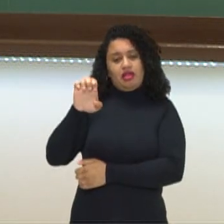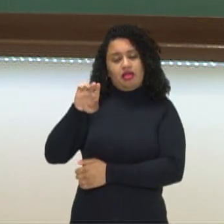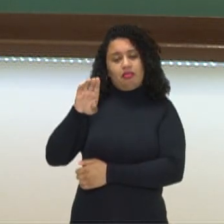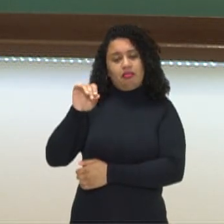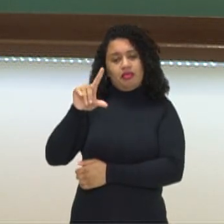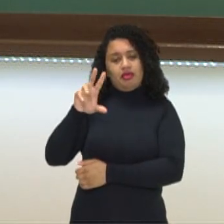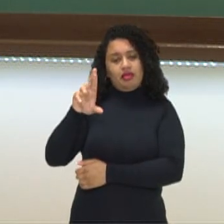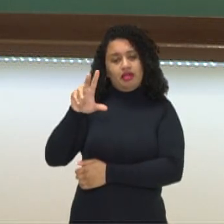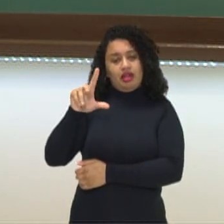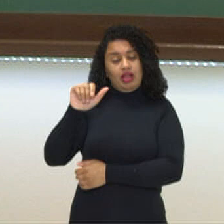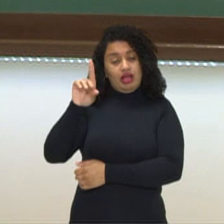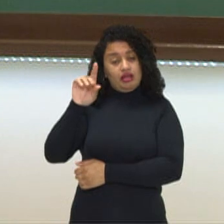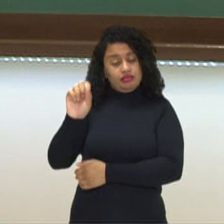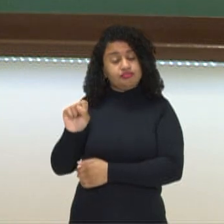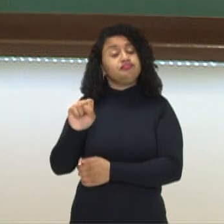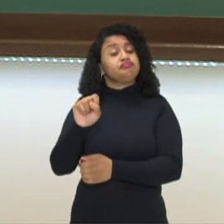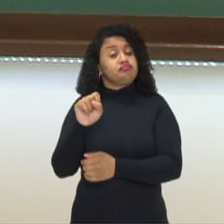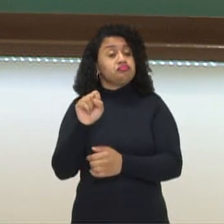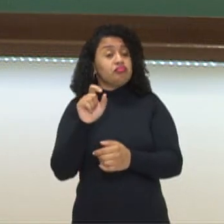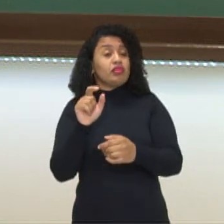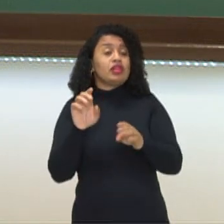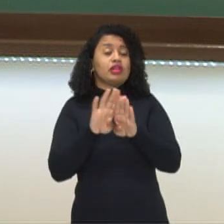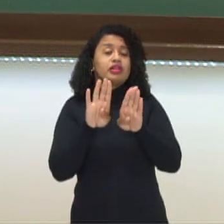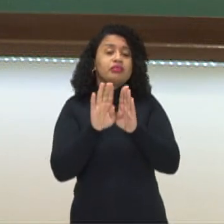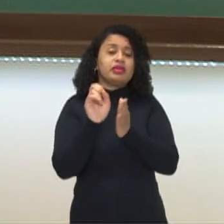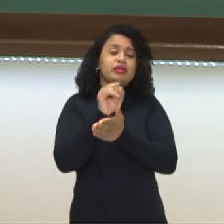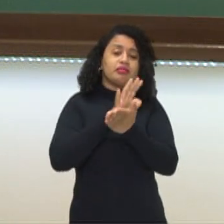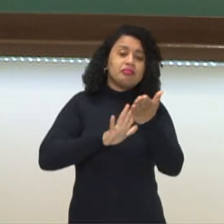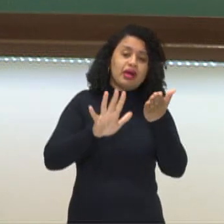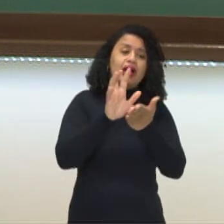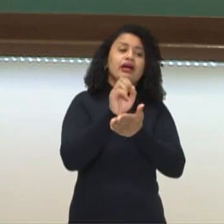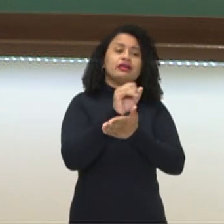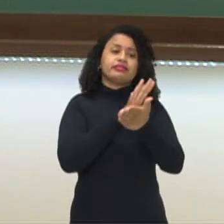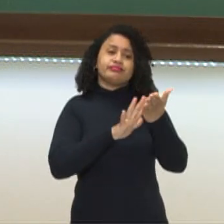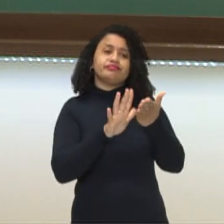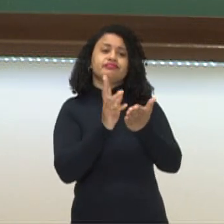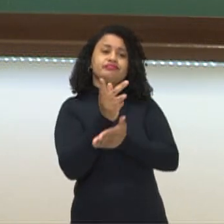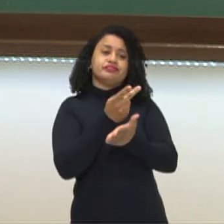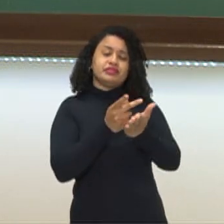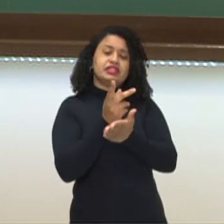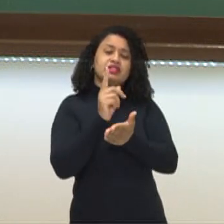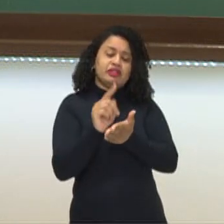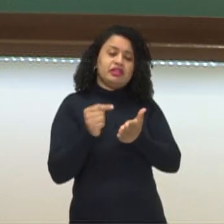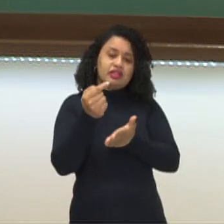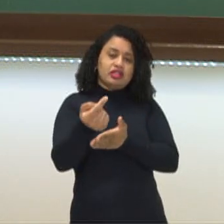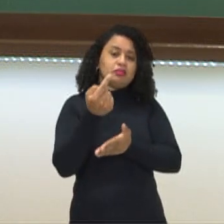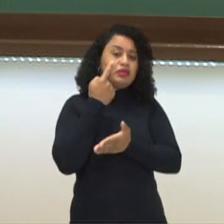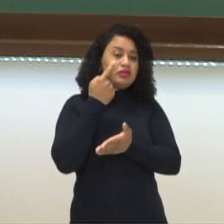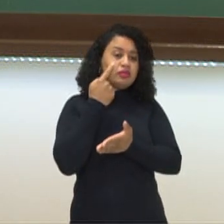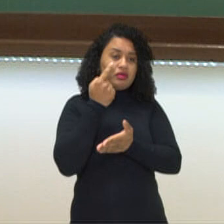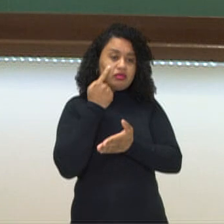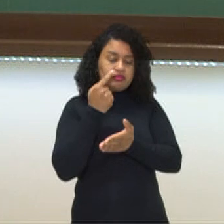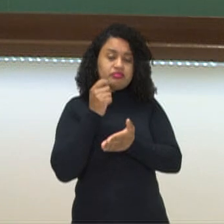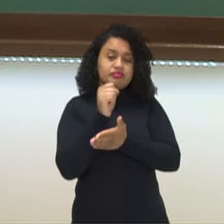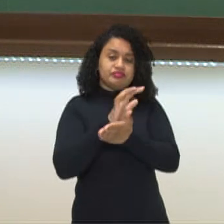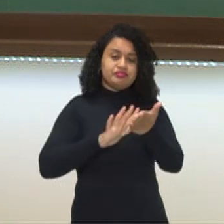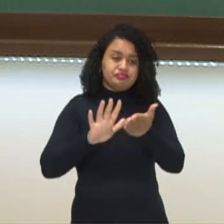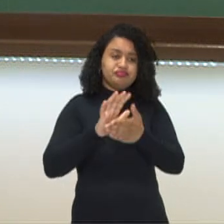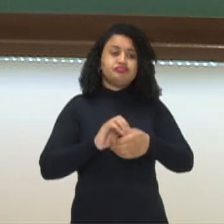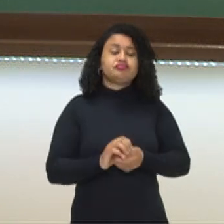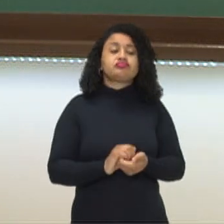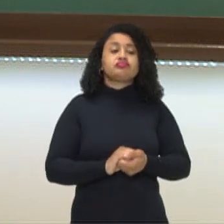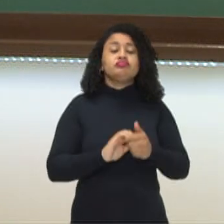essas rimas. E também tinha gravuras, né? Que são os desenhos ali que a gente vai dar uma olhadinha daqui a pouco nessas gravuras,